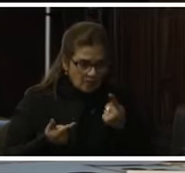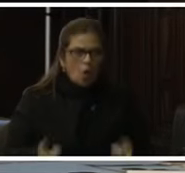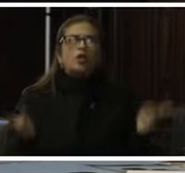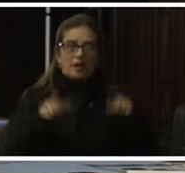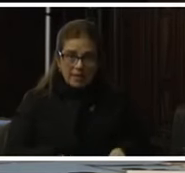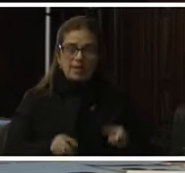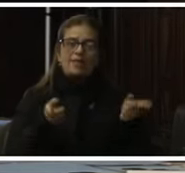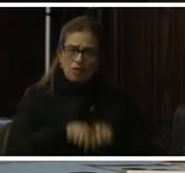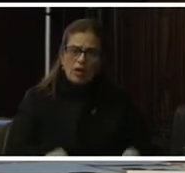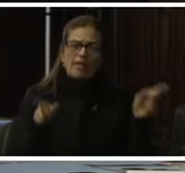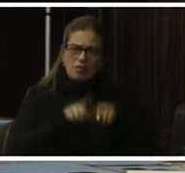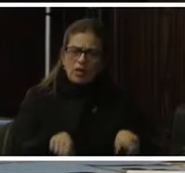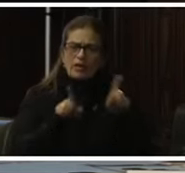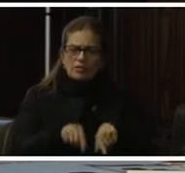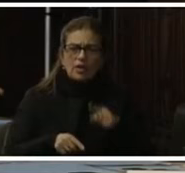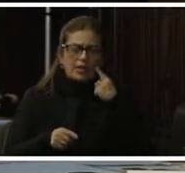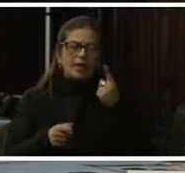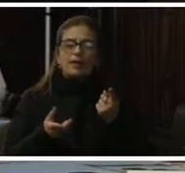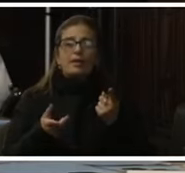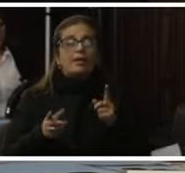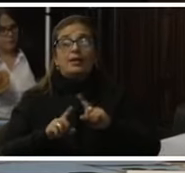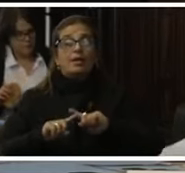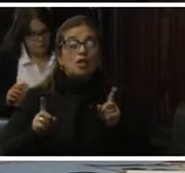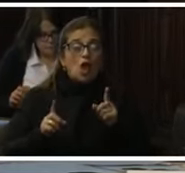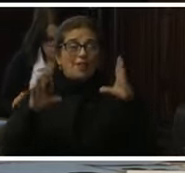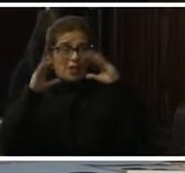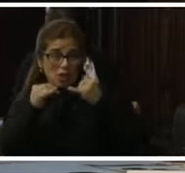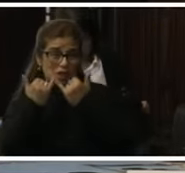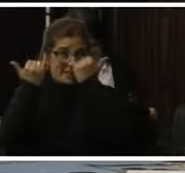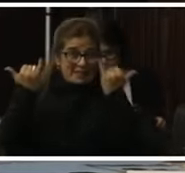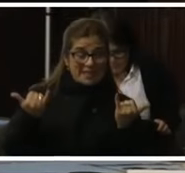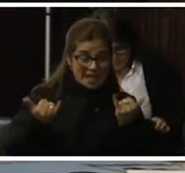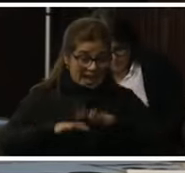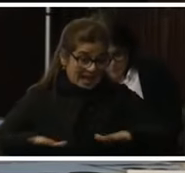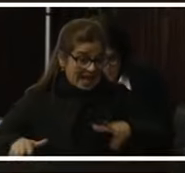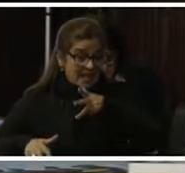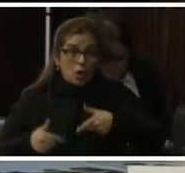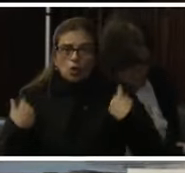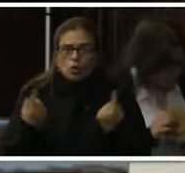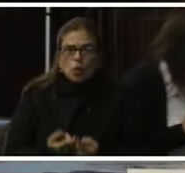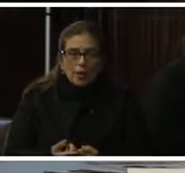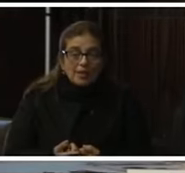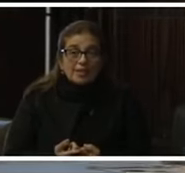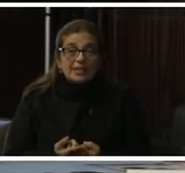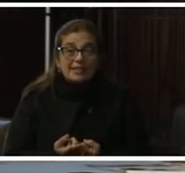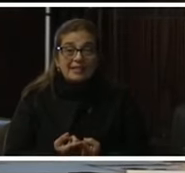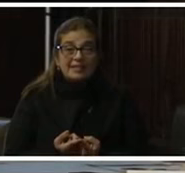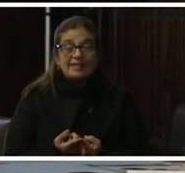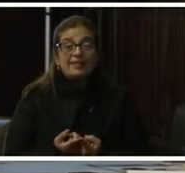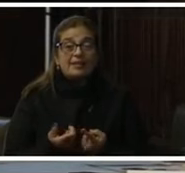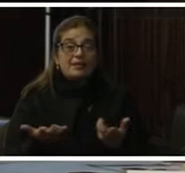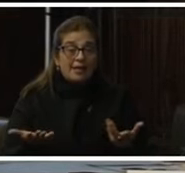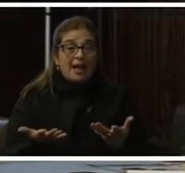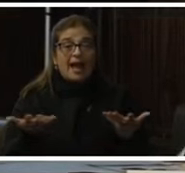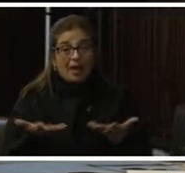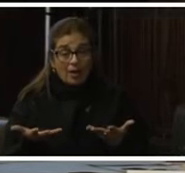os tiros que está vendo noite dia a nossas crianças nas escolas só ameaçada